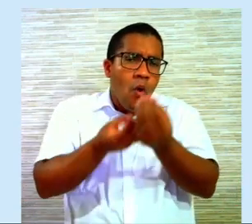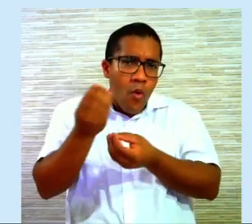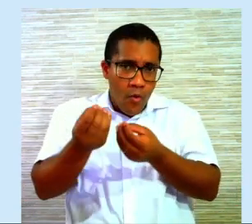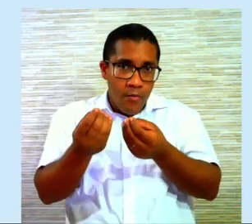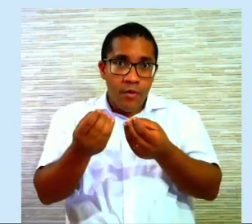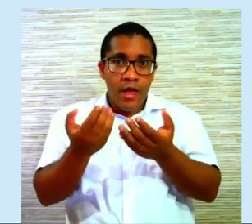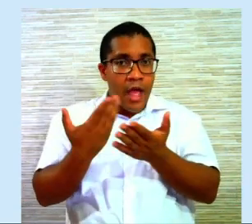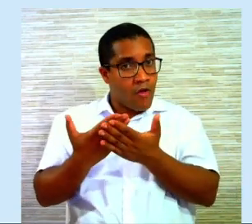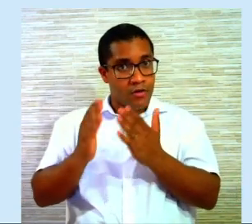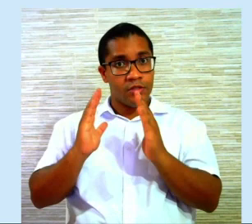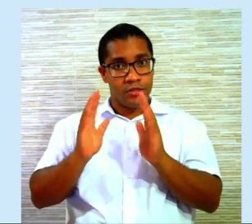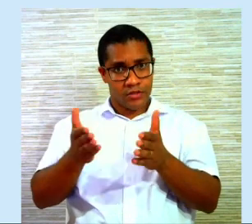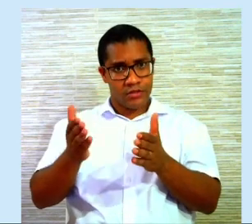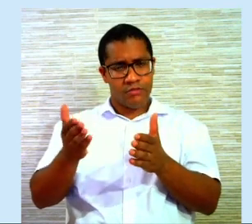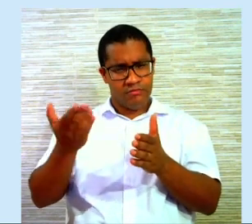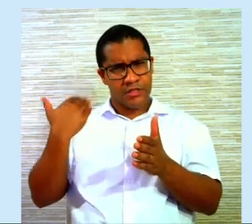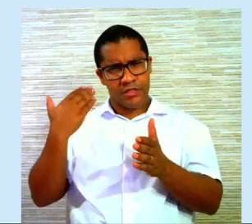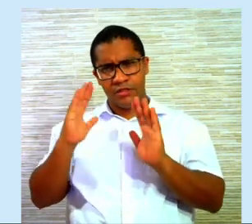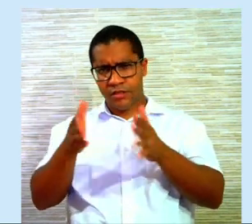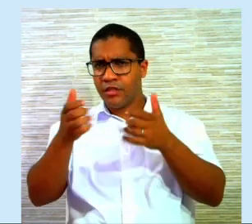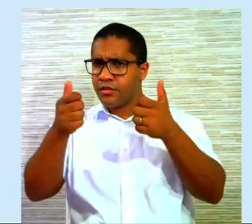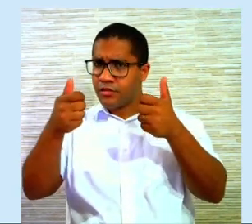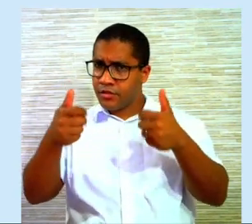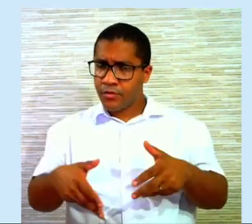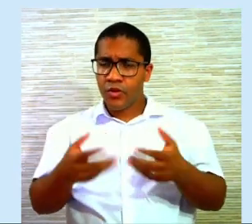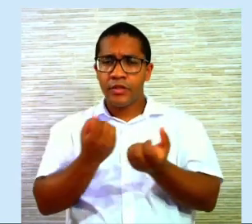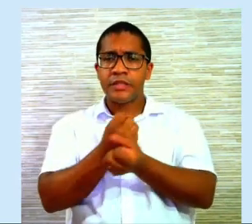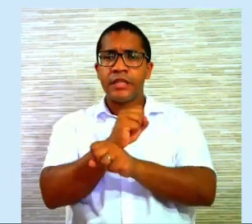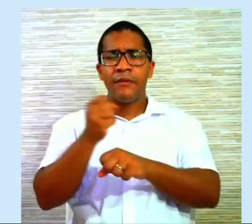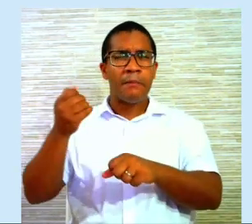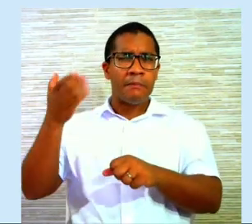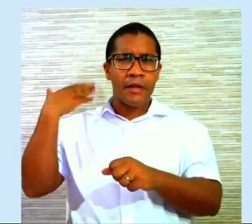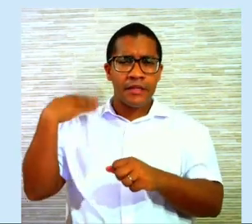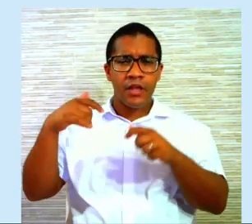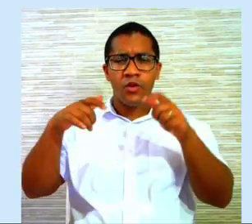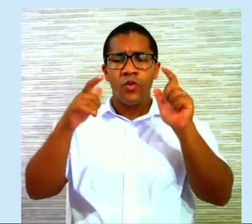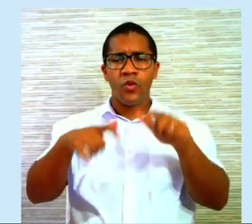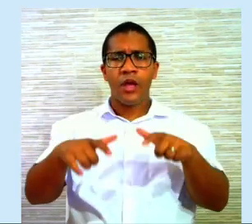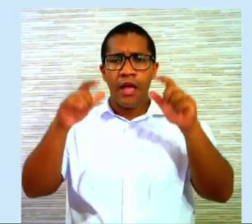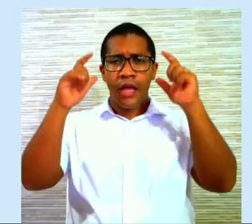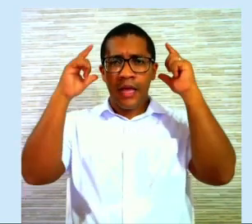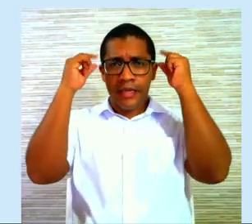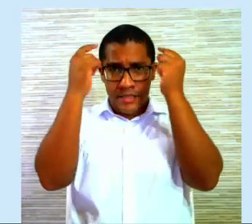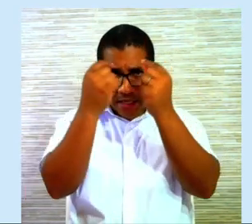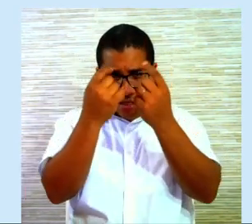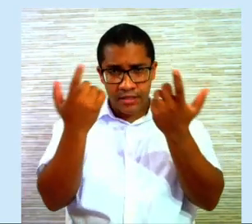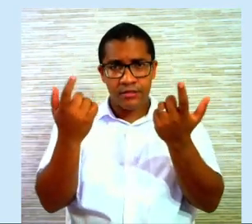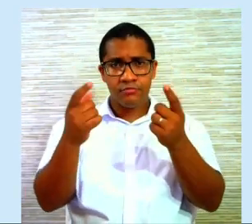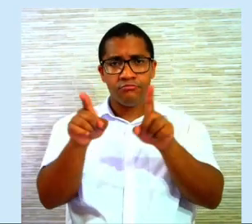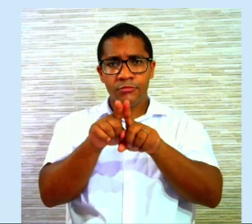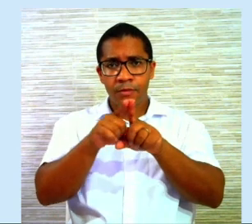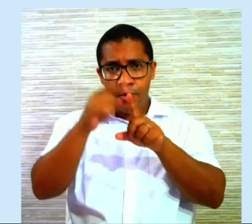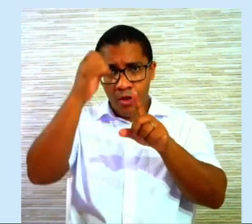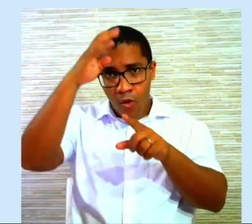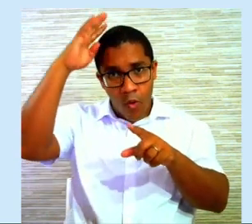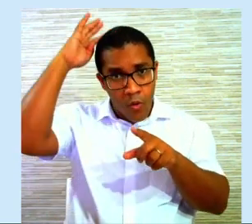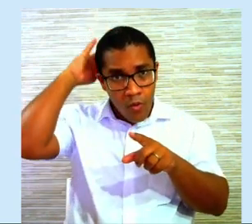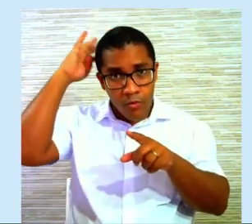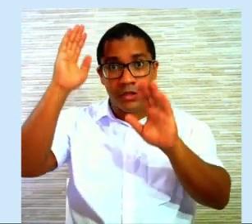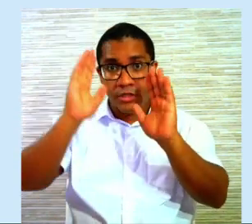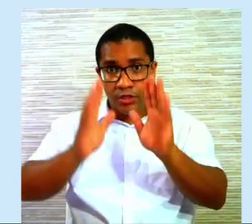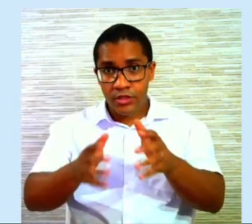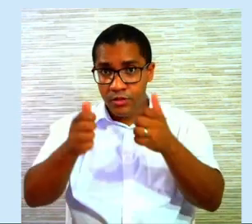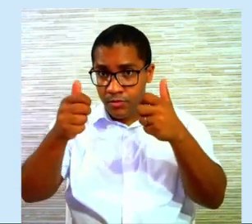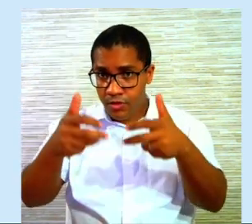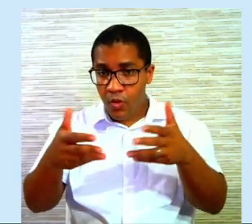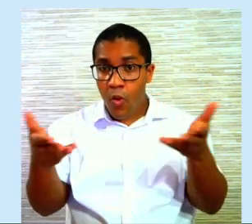passada nós falamos da escravidão na Antiguidade, na Grécia, em Roma. E hoje a gente vai falar um pouco